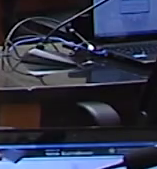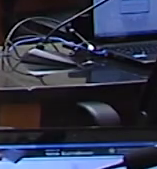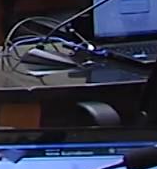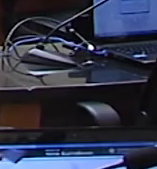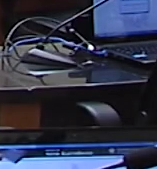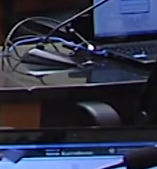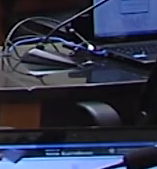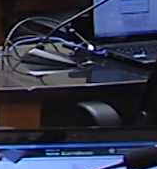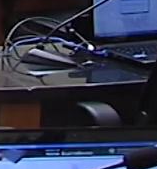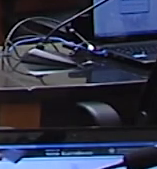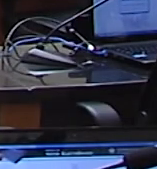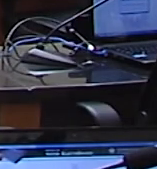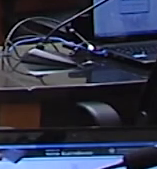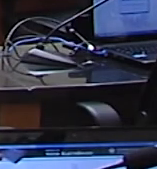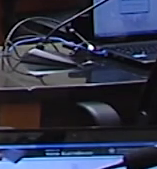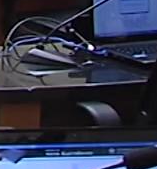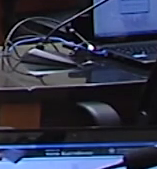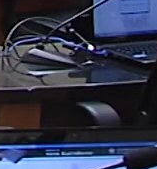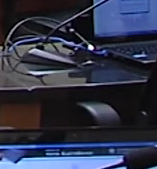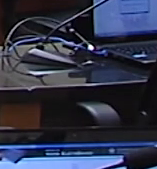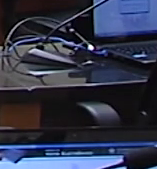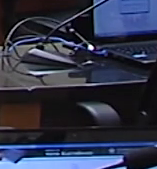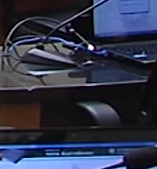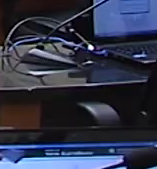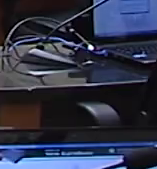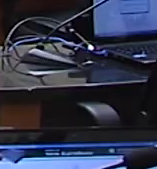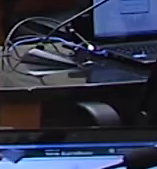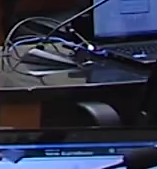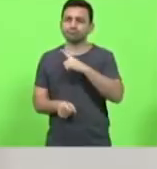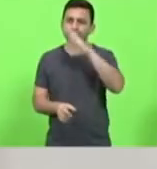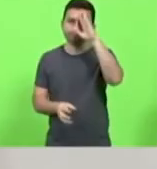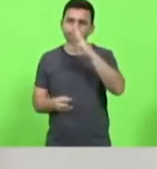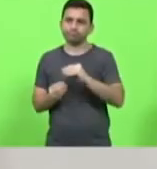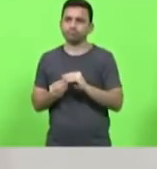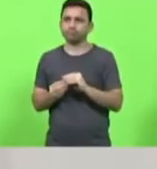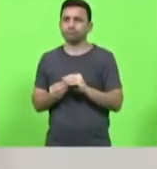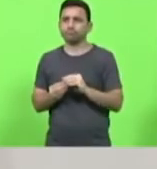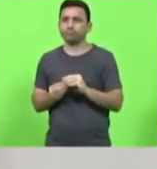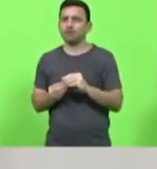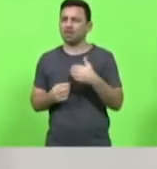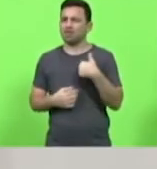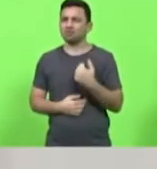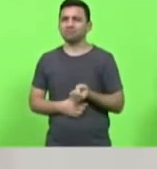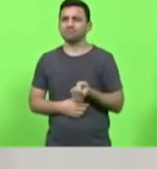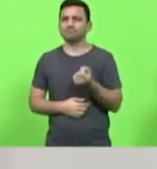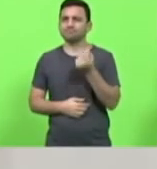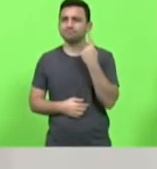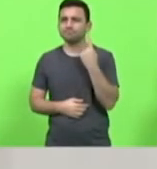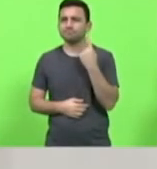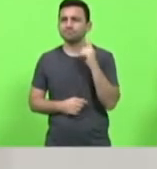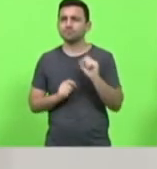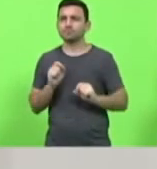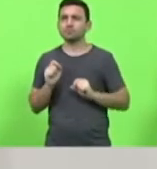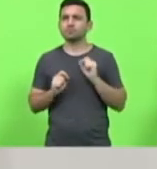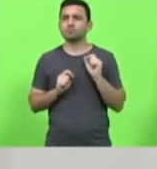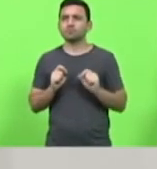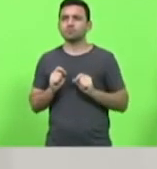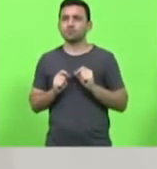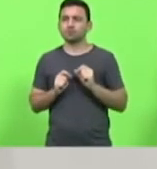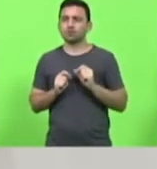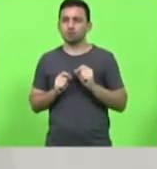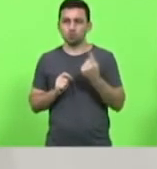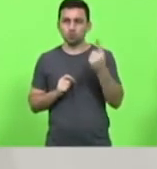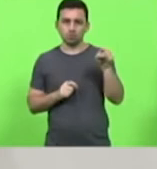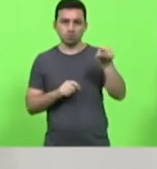caso para averiguar se o adolescente teve cúmplices no crime. Me estranhou quando uma testemunha